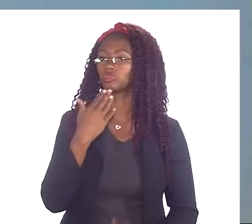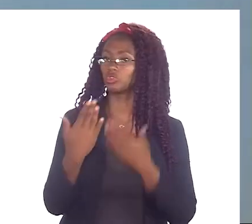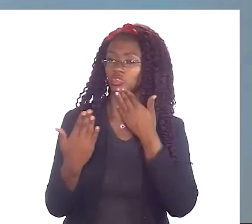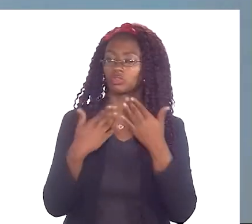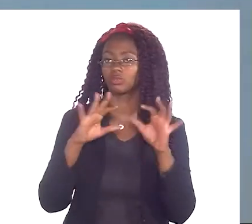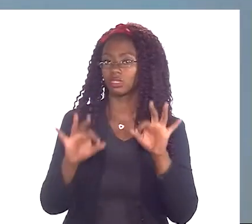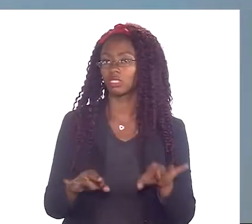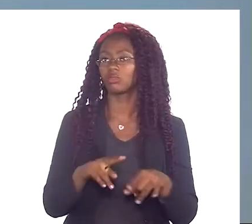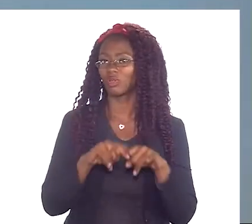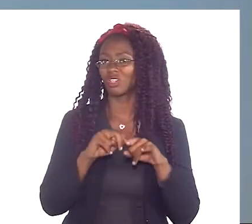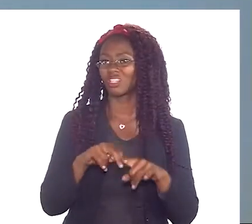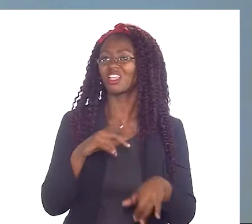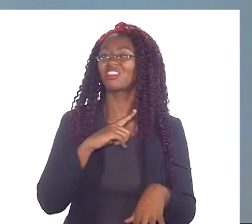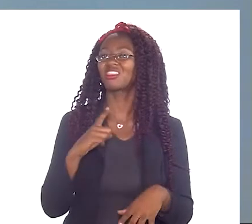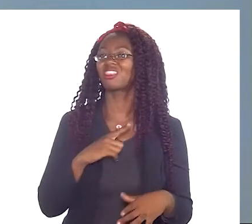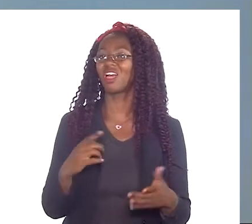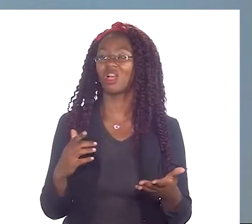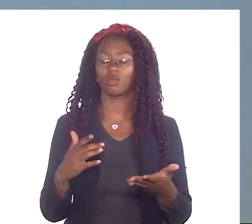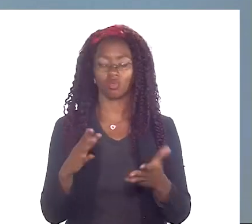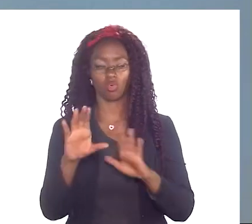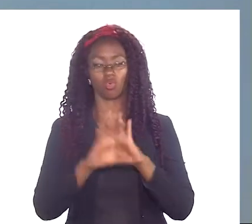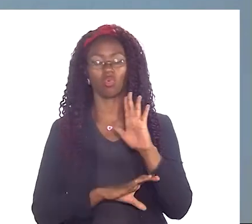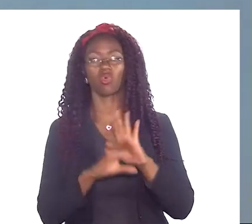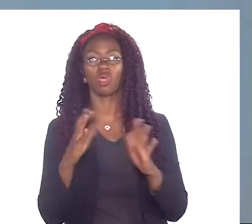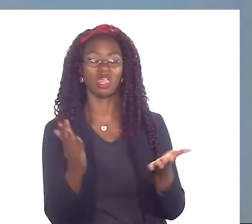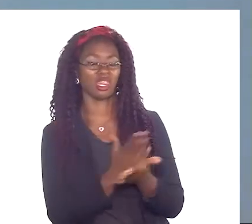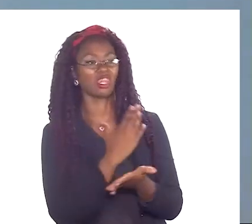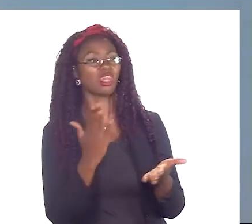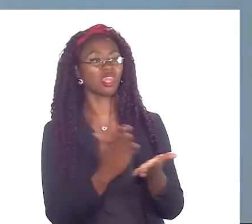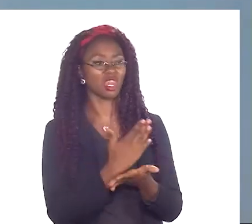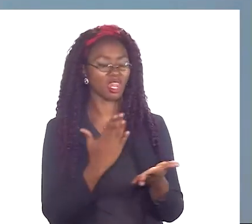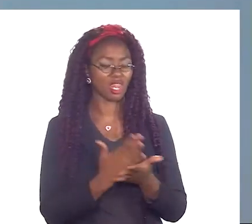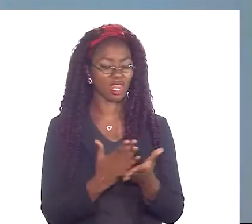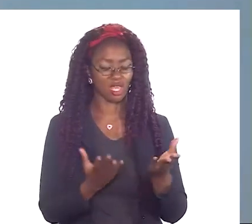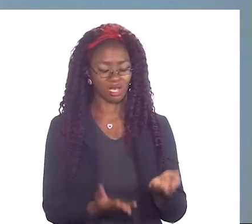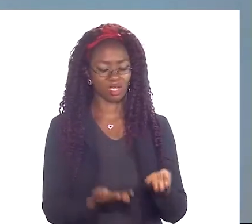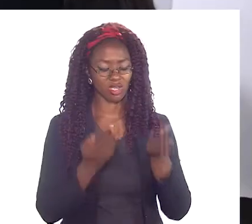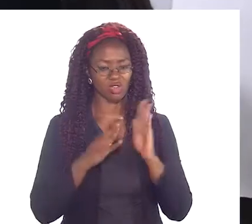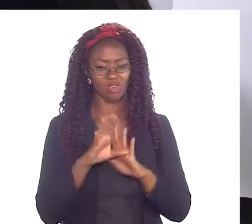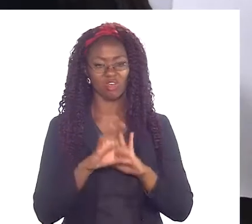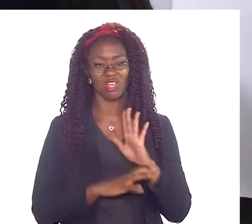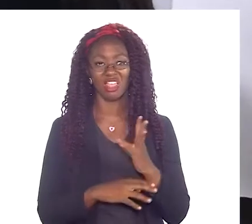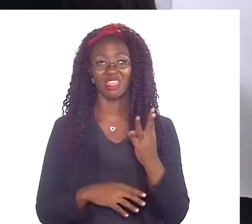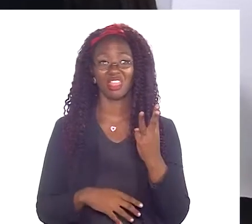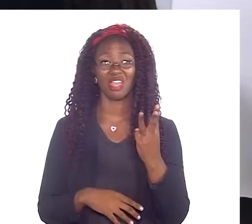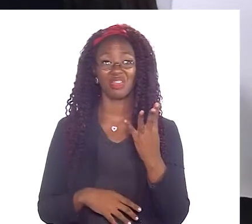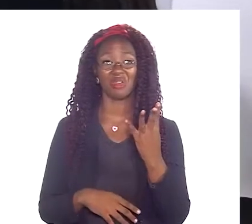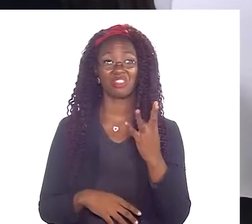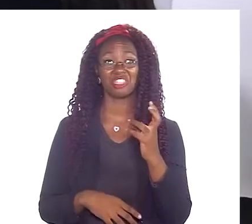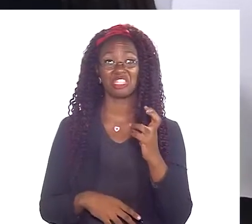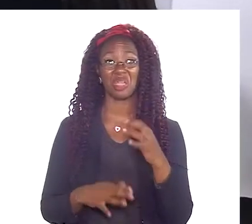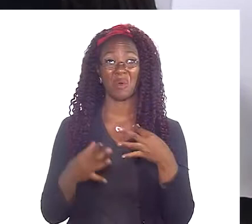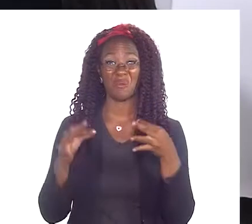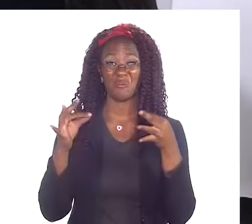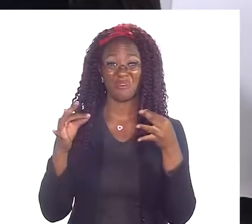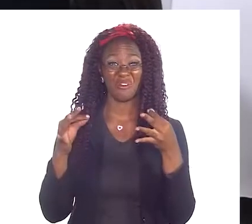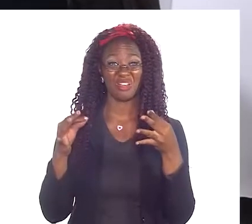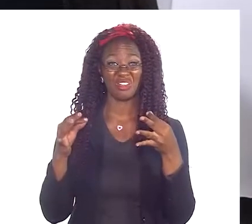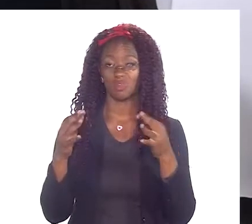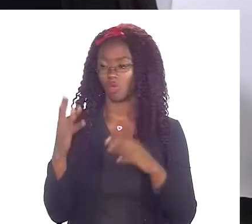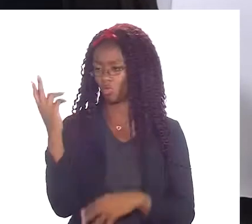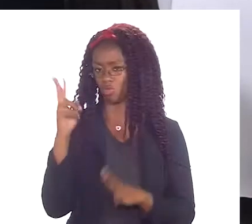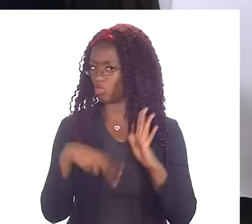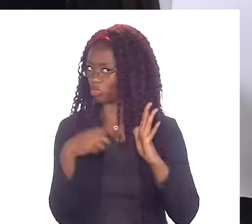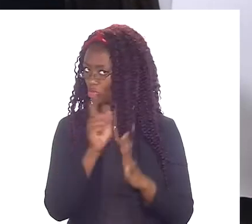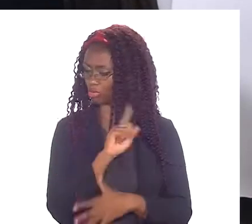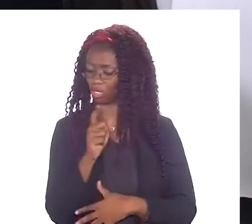Eu digo que a gente ainda recebe muito currículo livro. Só que a gente não quer currículo livro, né? Vem aquele currículo de 3, 4, 5 páginas, a gente